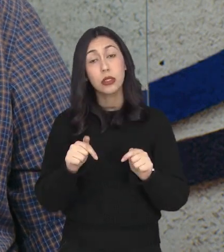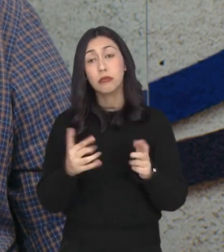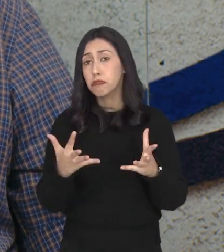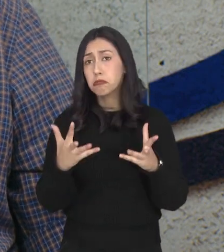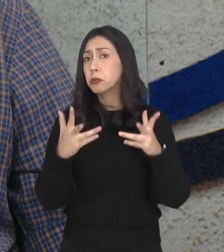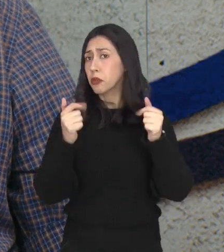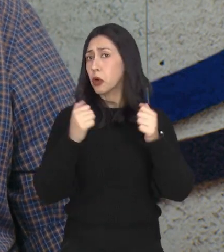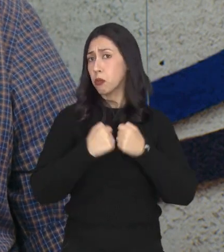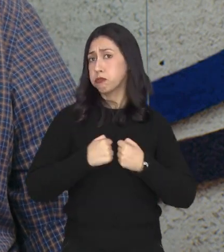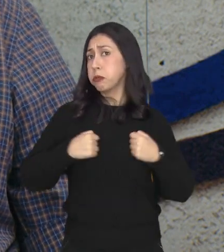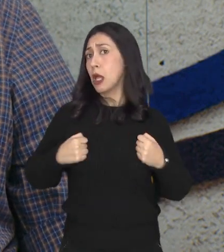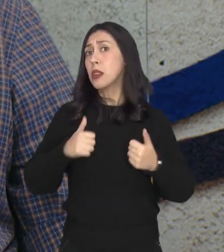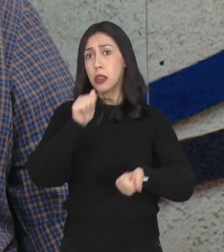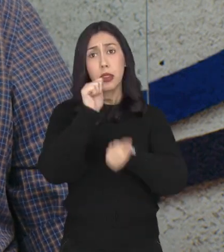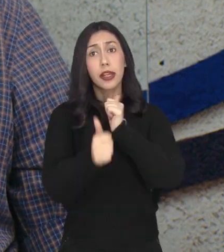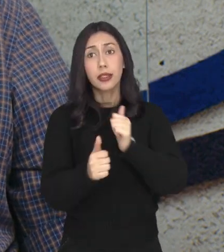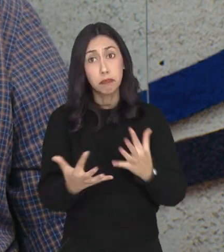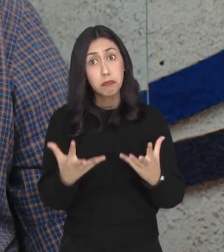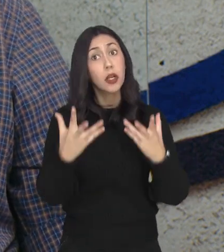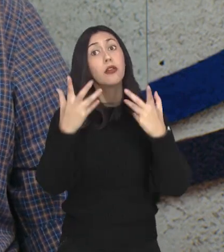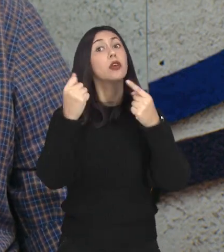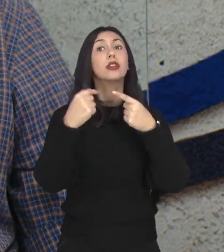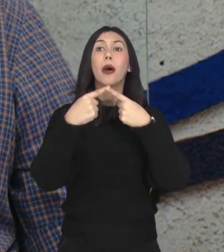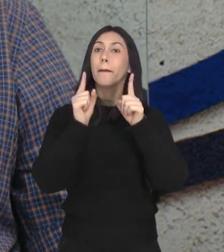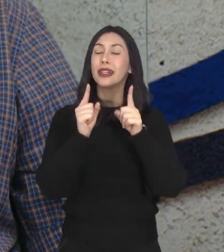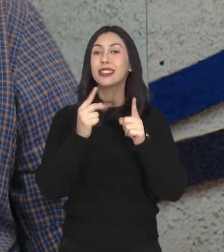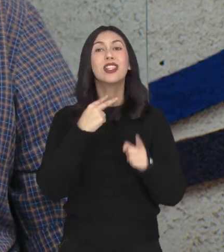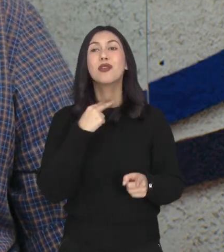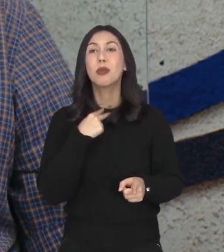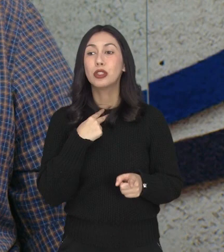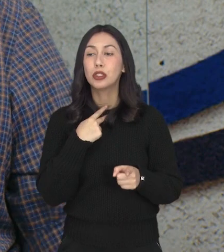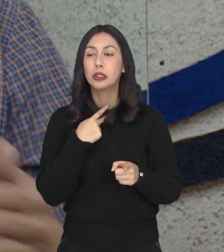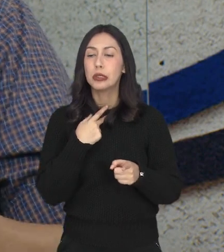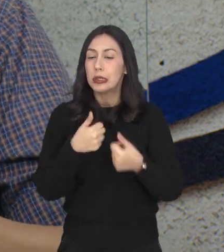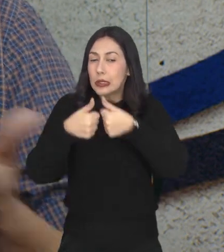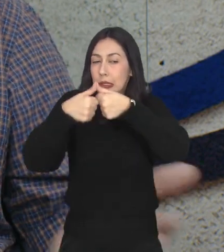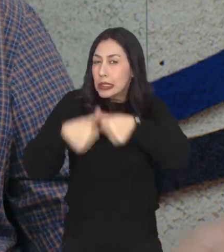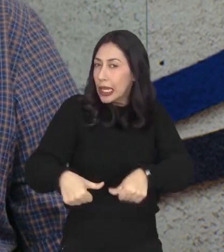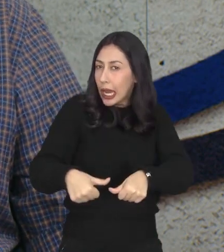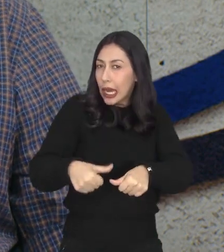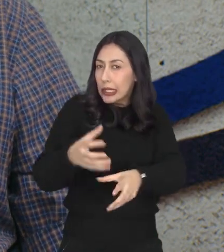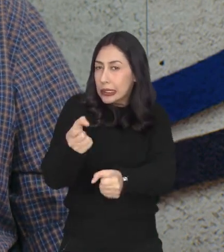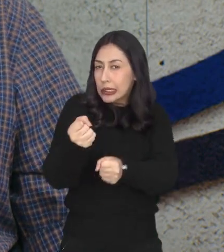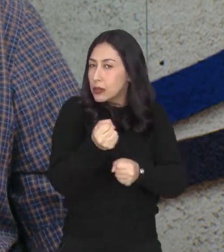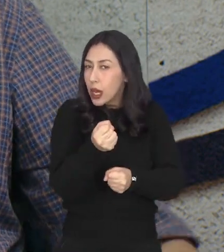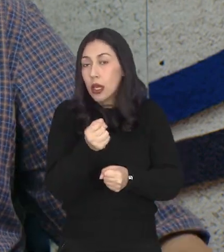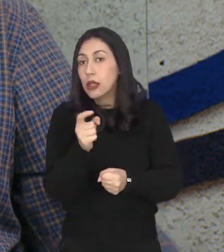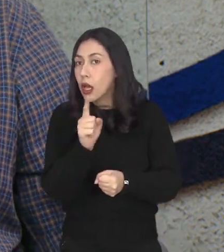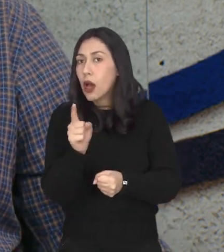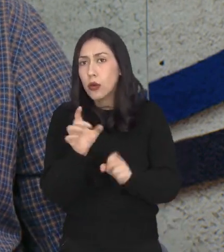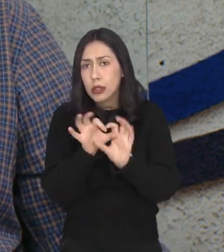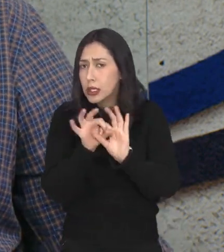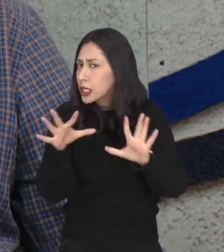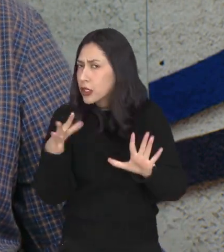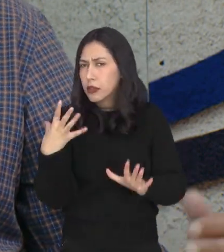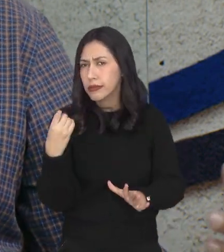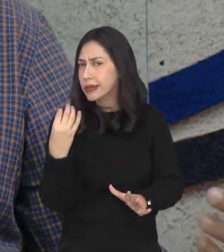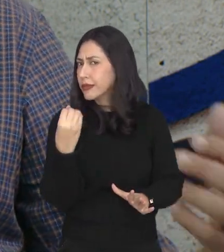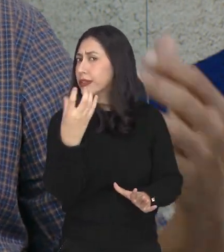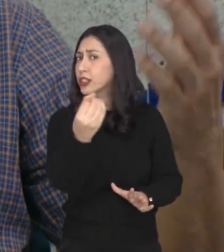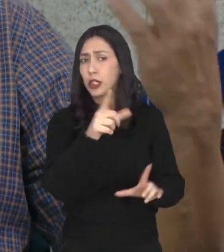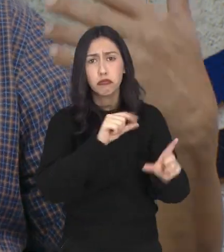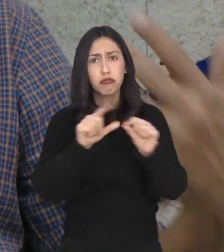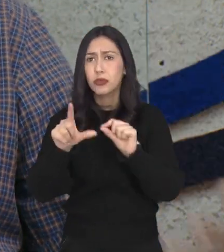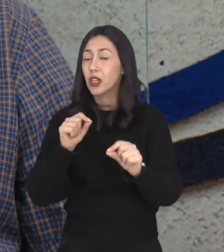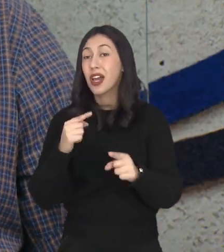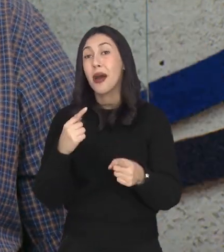hoje é maravilhoso, o projeto Atleta Cidadão, mas infelizmente não pode amarrar o jogador. É verdade. Então o empresário vem, eu tenho vários amigos